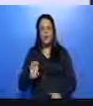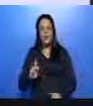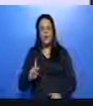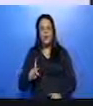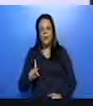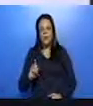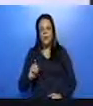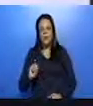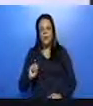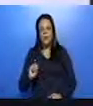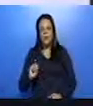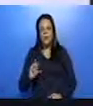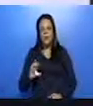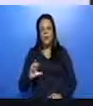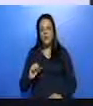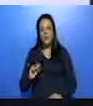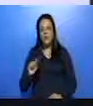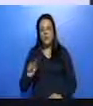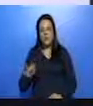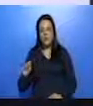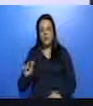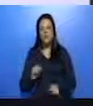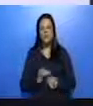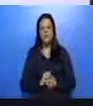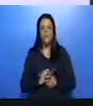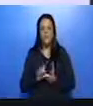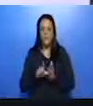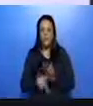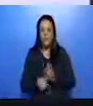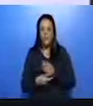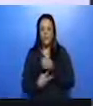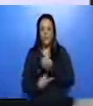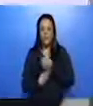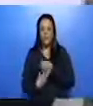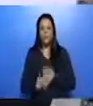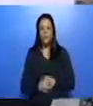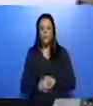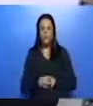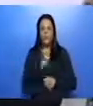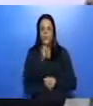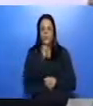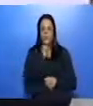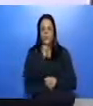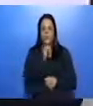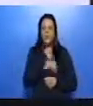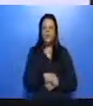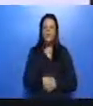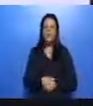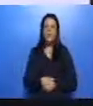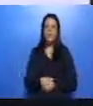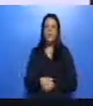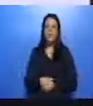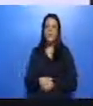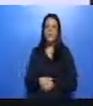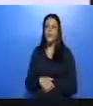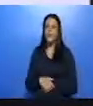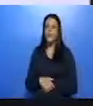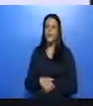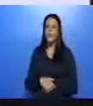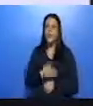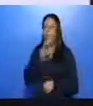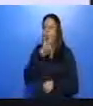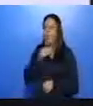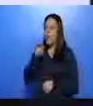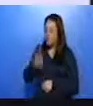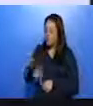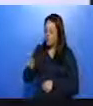após esse verbo. Vamos lá, um exemplo. O professor gosta de que nos esforcemos